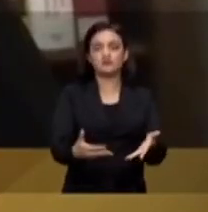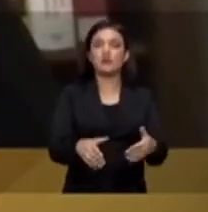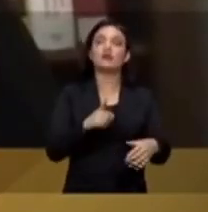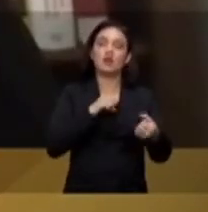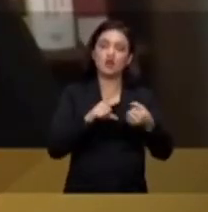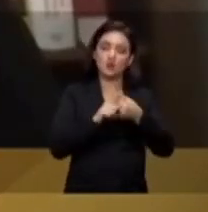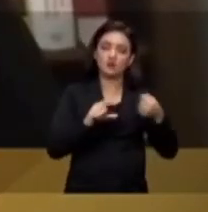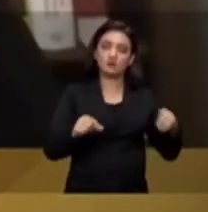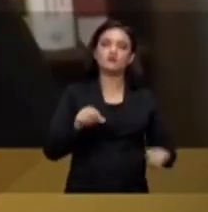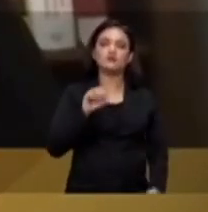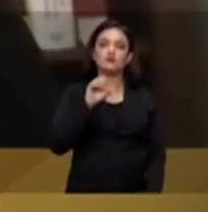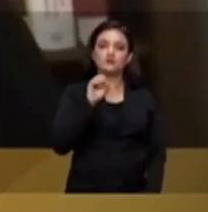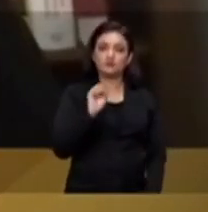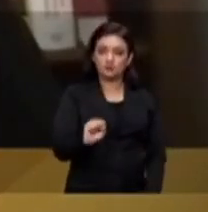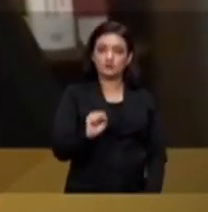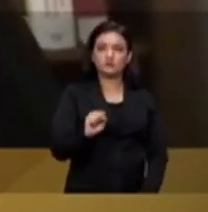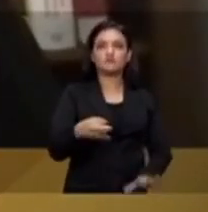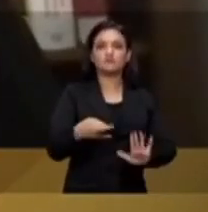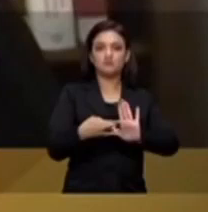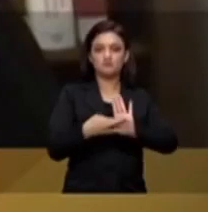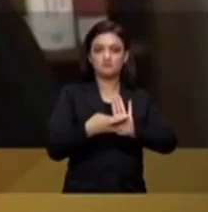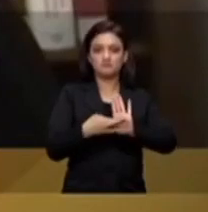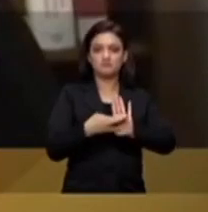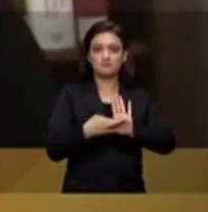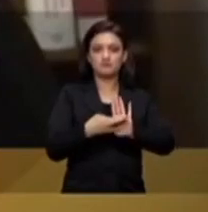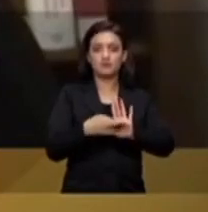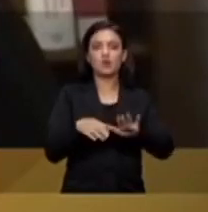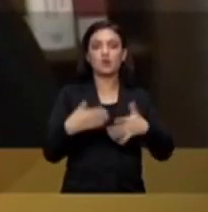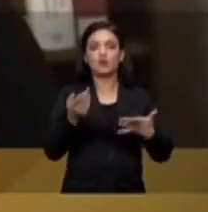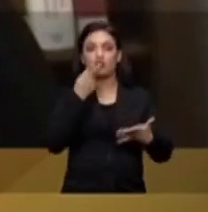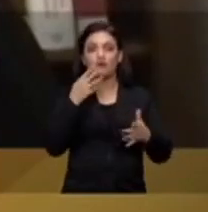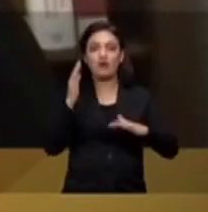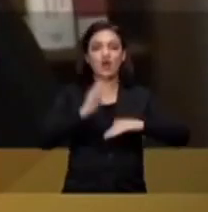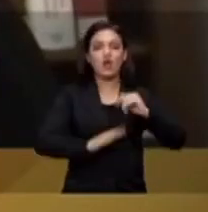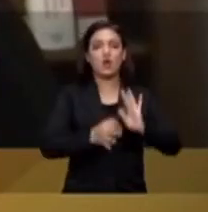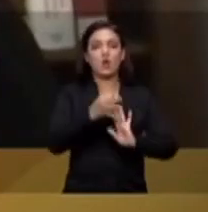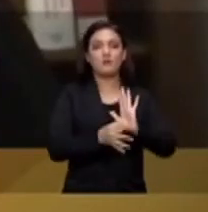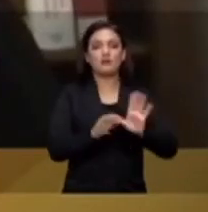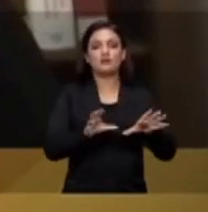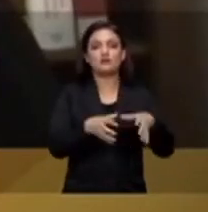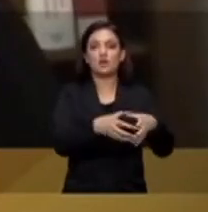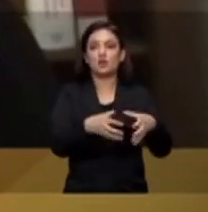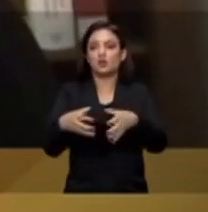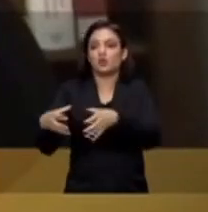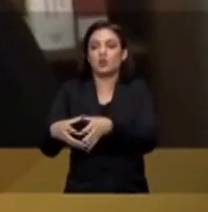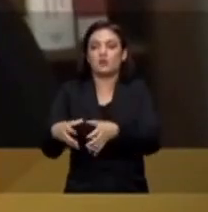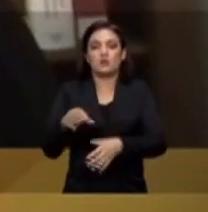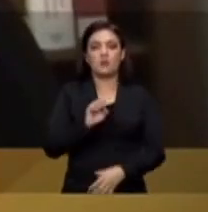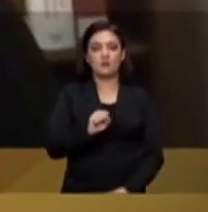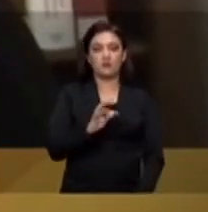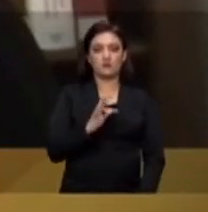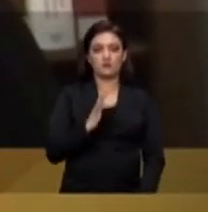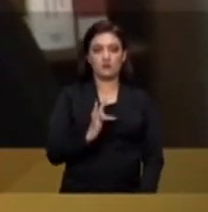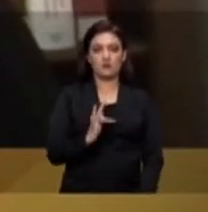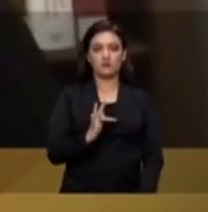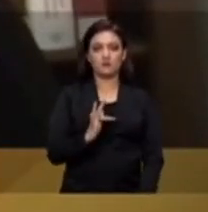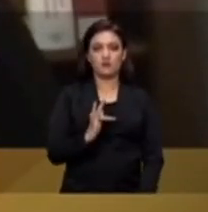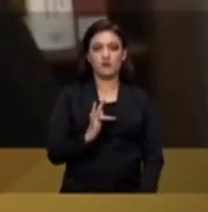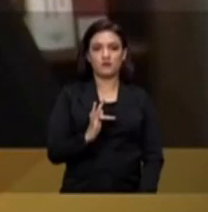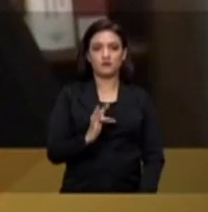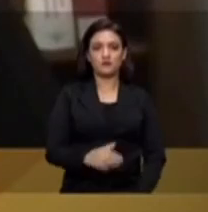artigo 8º do Regimento Interno, naquilo que define a competência das turmas deste Supremo Tribunal